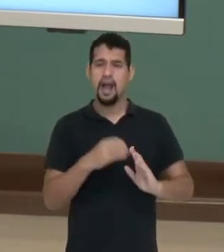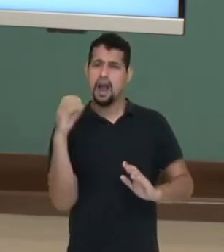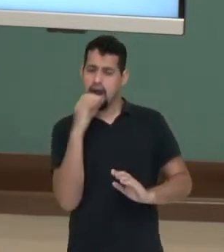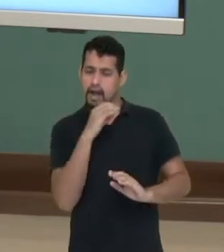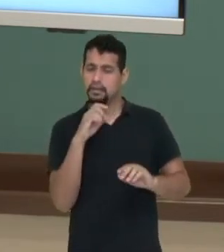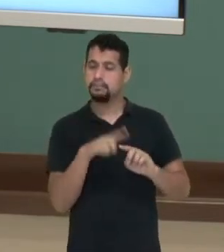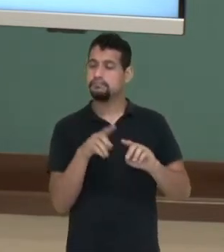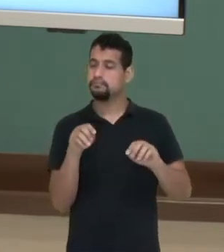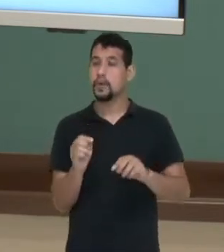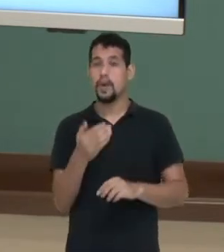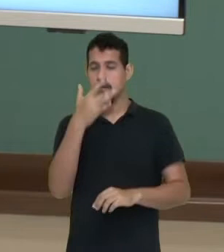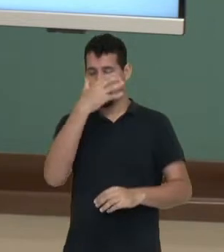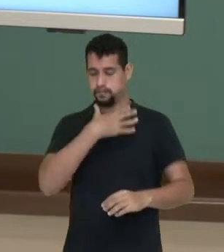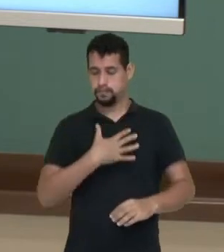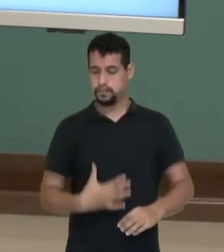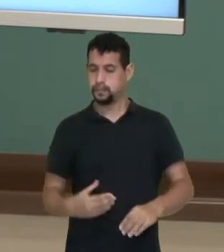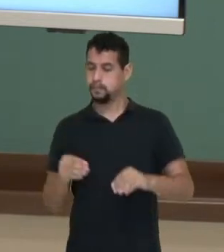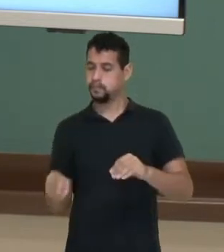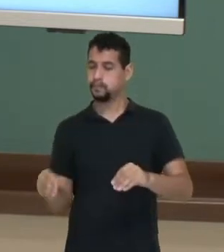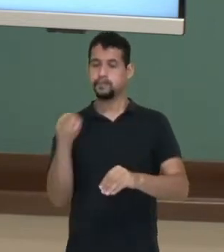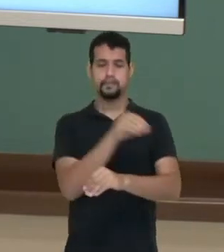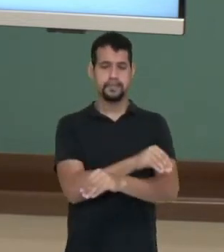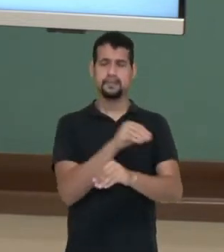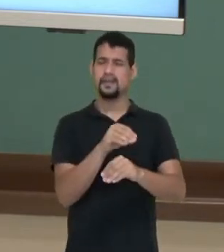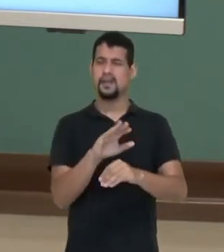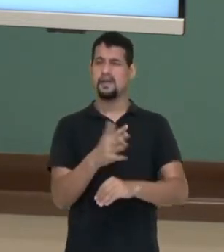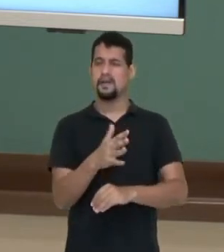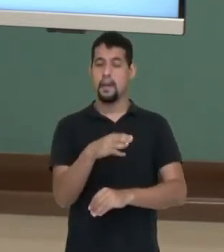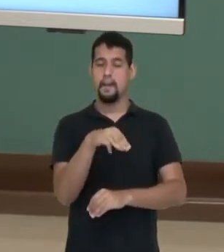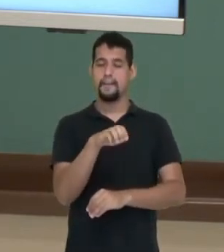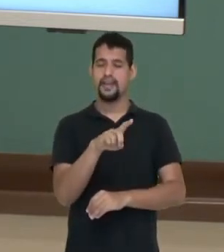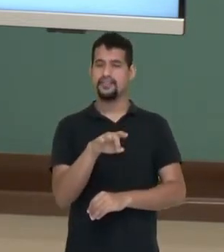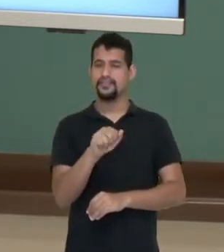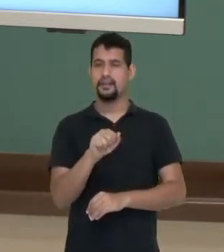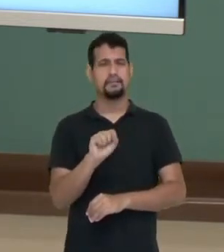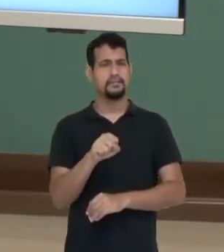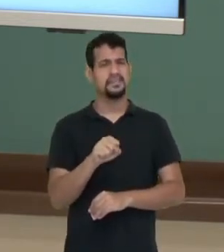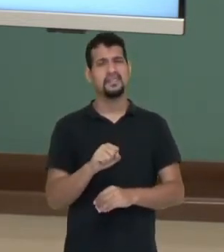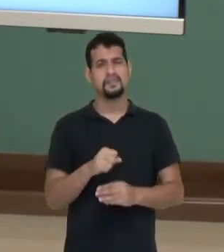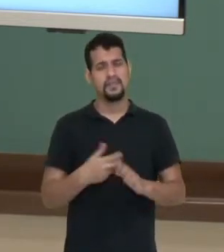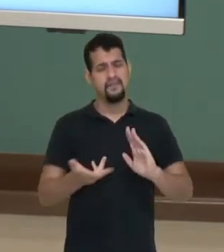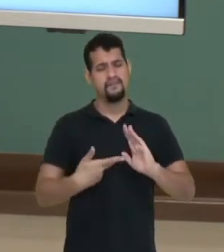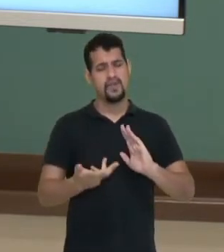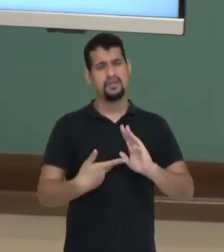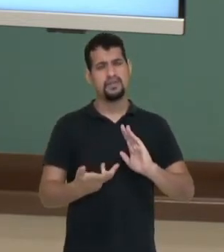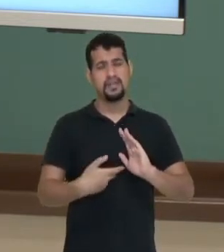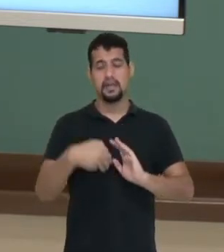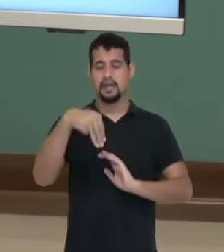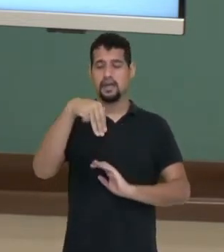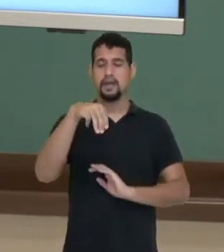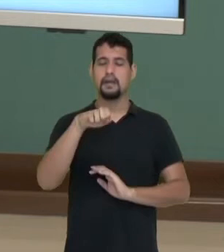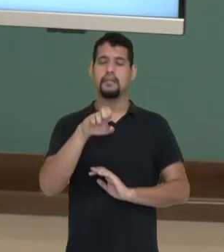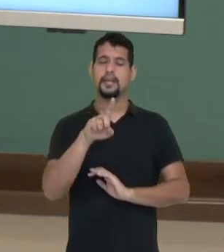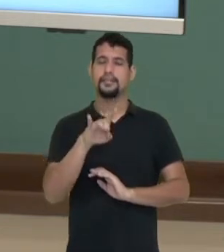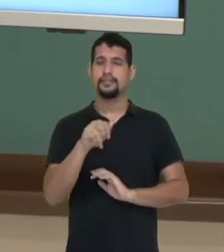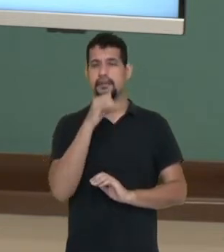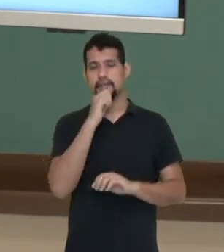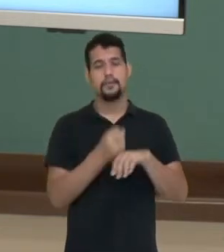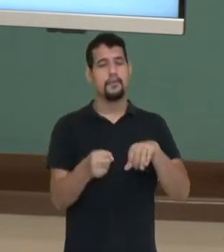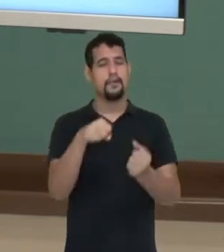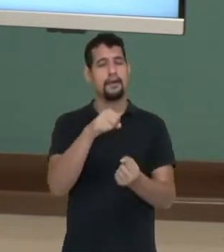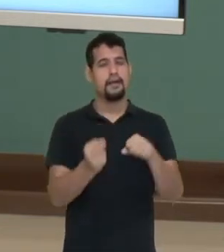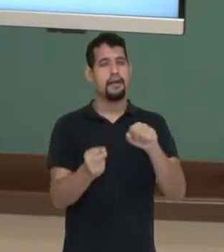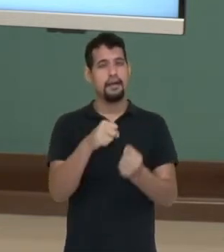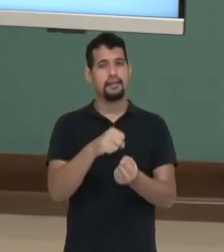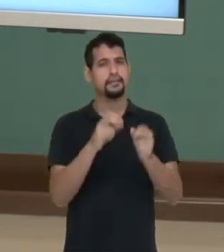sai de um lugar e vai parar no outro. É uma média, velocidade média. Se você pensar no carro, a velocidade varia o tempo todo, né? Você